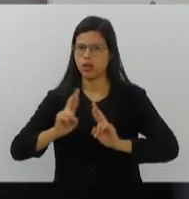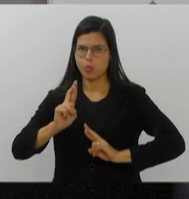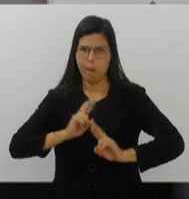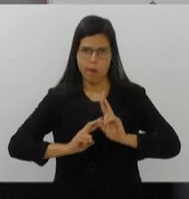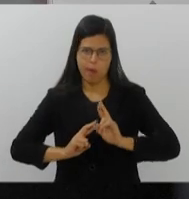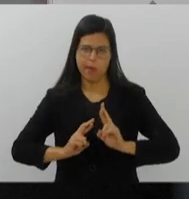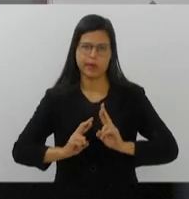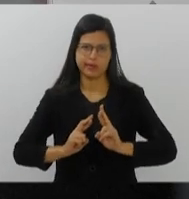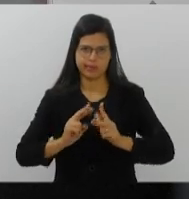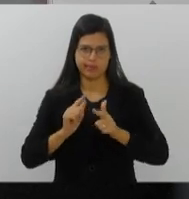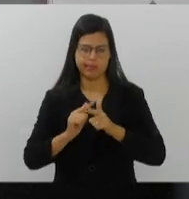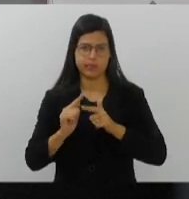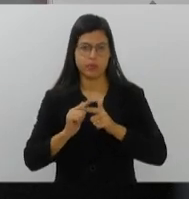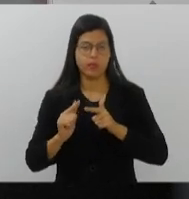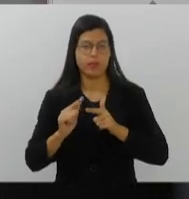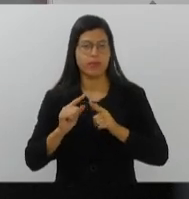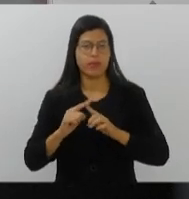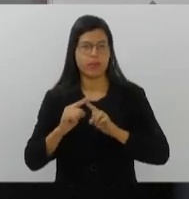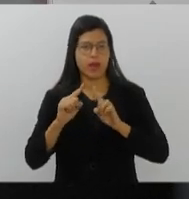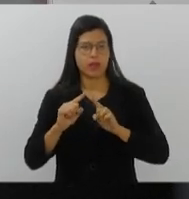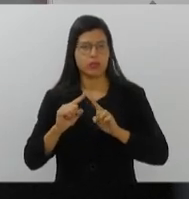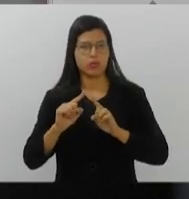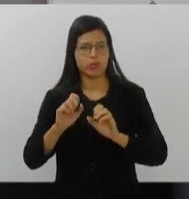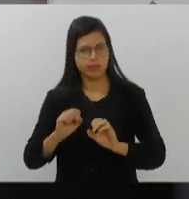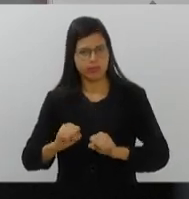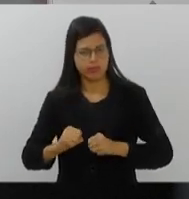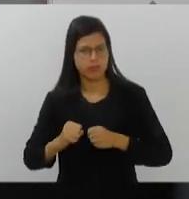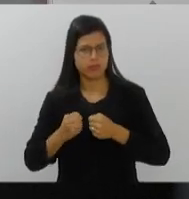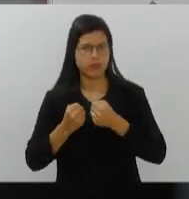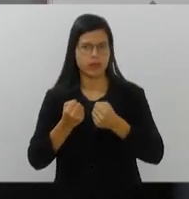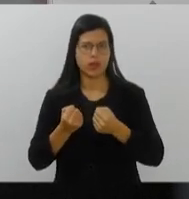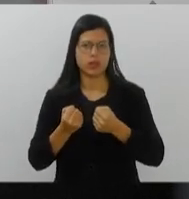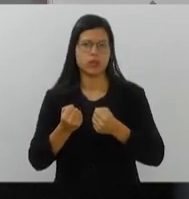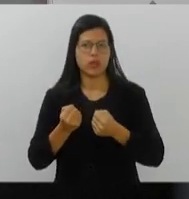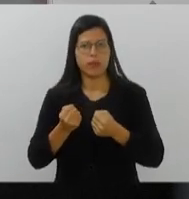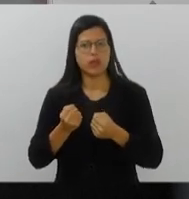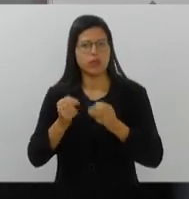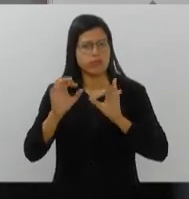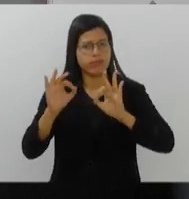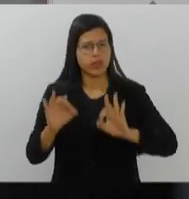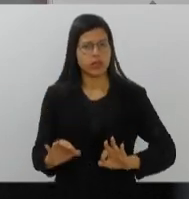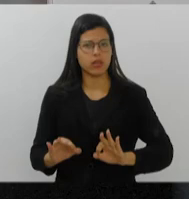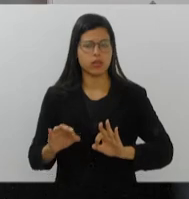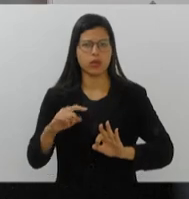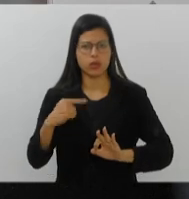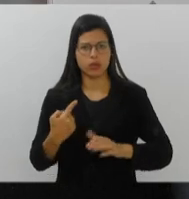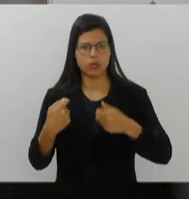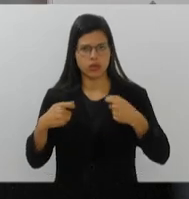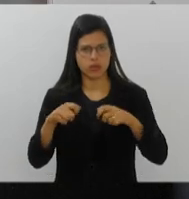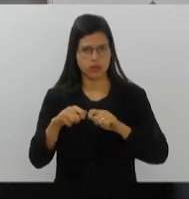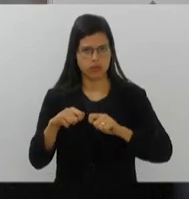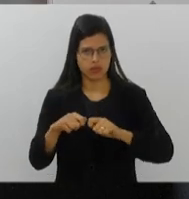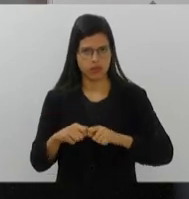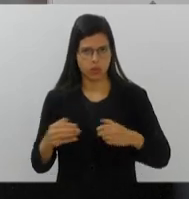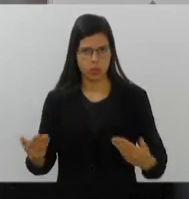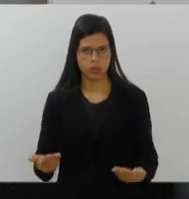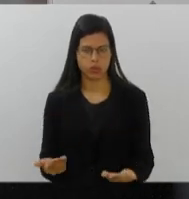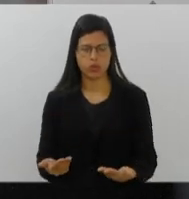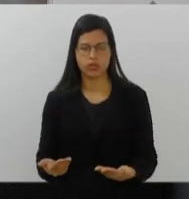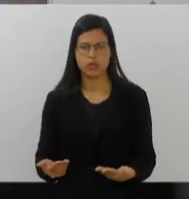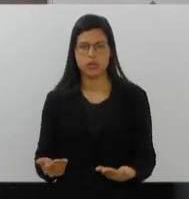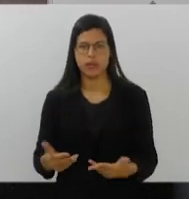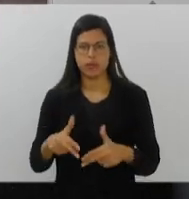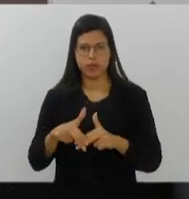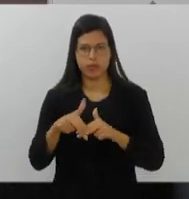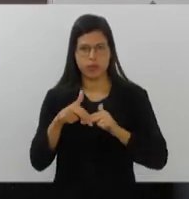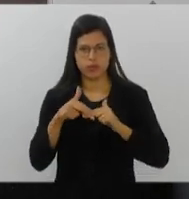grande questão. Mas o enfrentamento é a única certeza que nós temos que fazer hoje. Então, por isso,